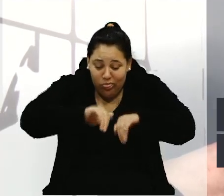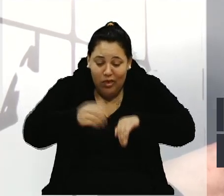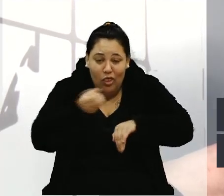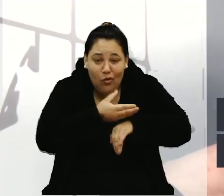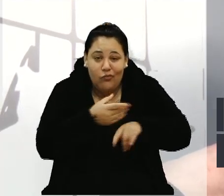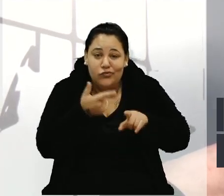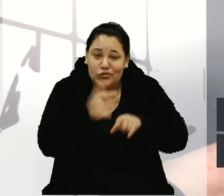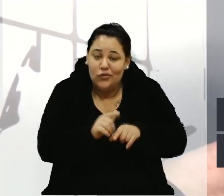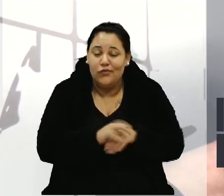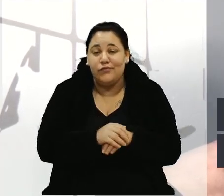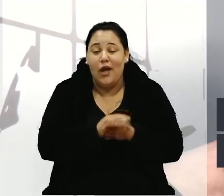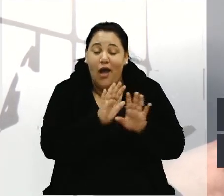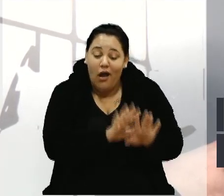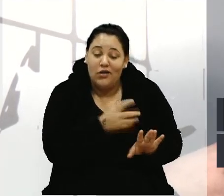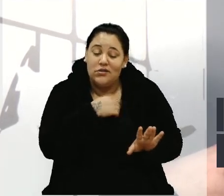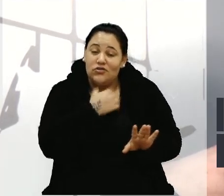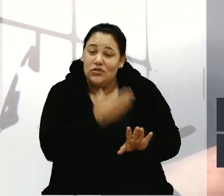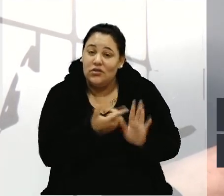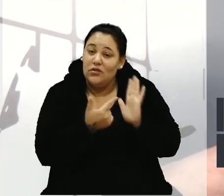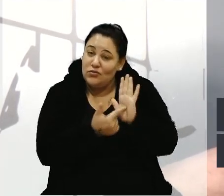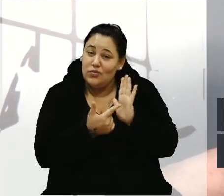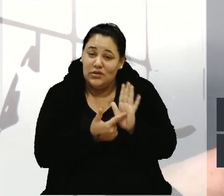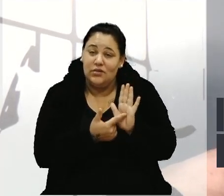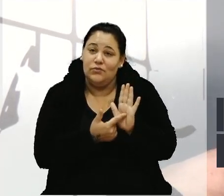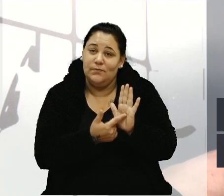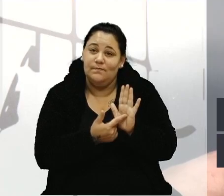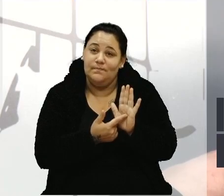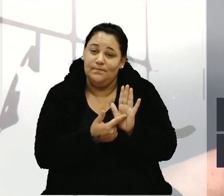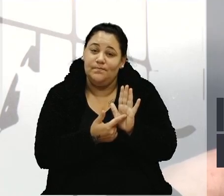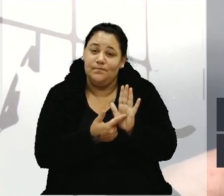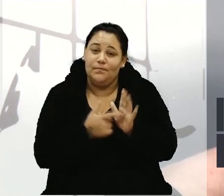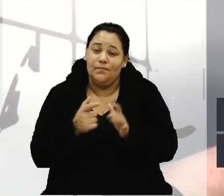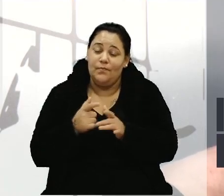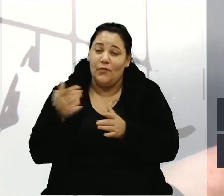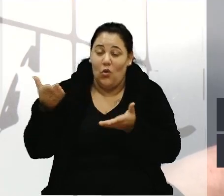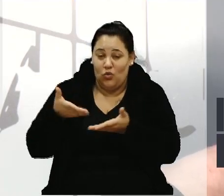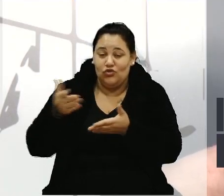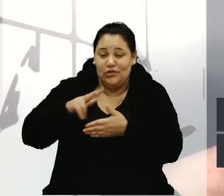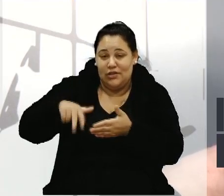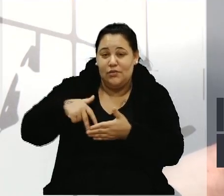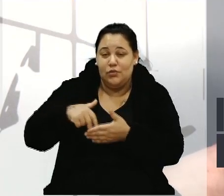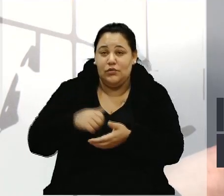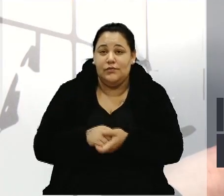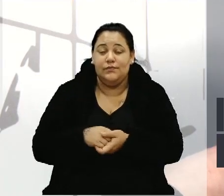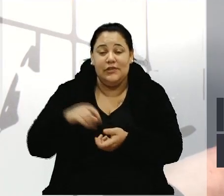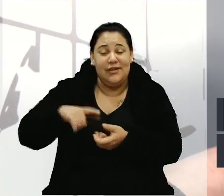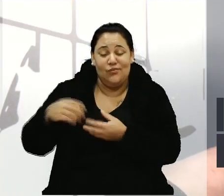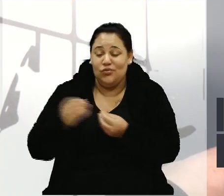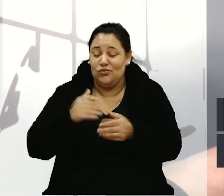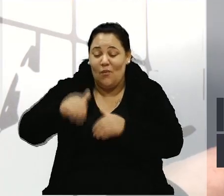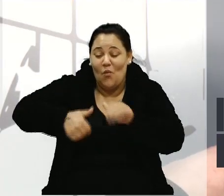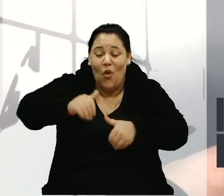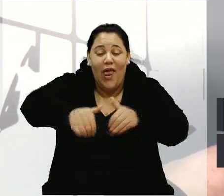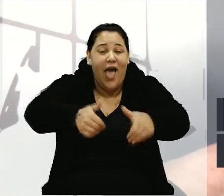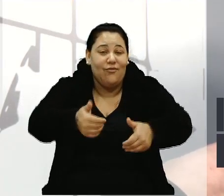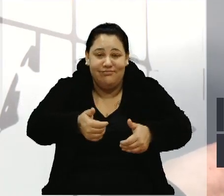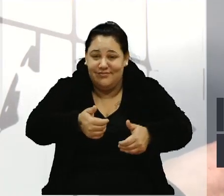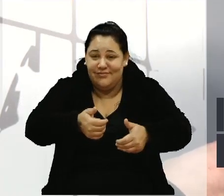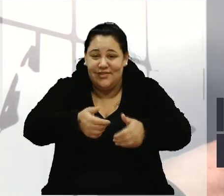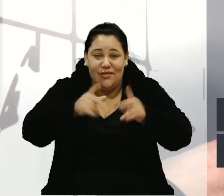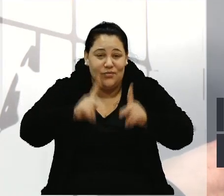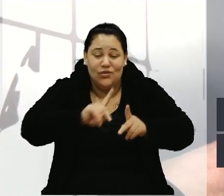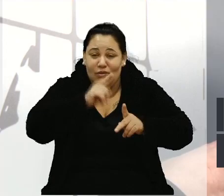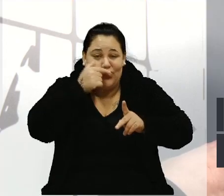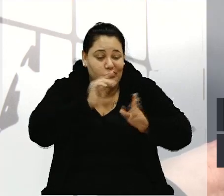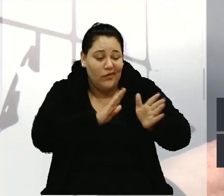aí ficou daquela forma que a gente mostrou durante o nosso grande expediente justamente cheia de buracos e as pessoas não podendo sequer